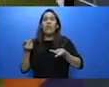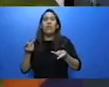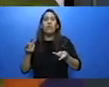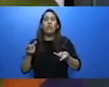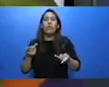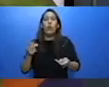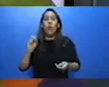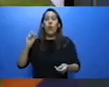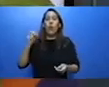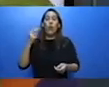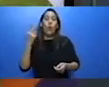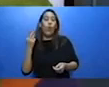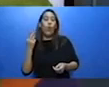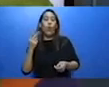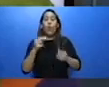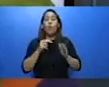módulo?